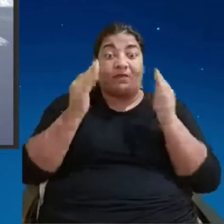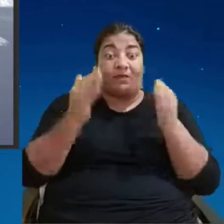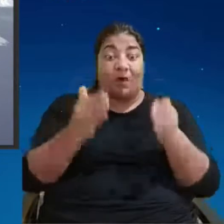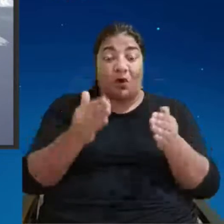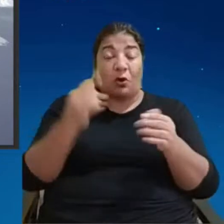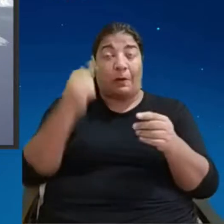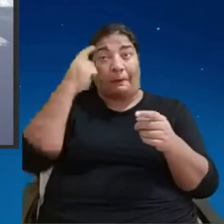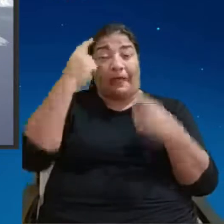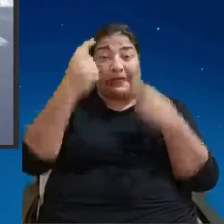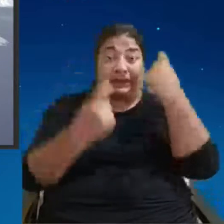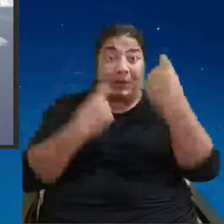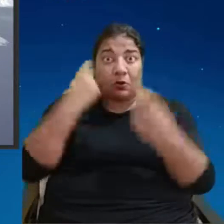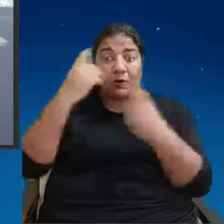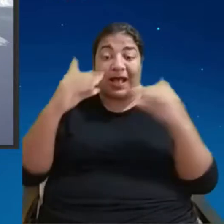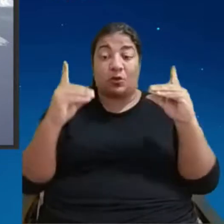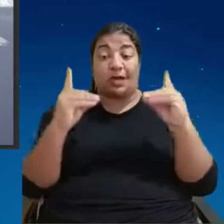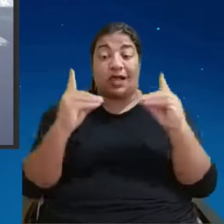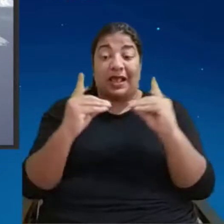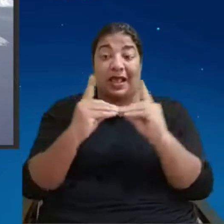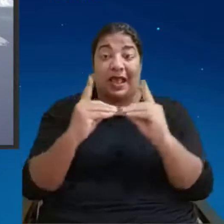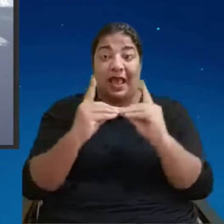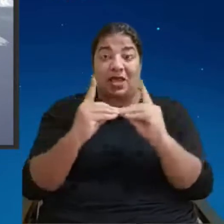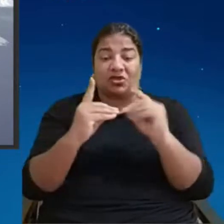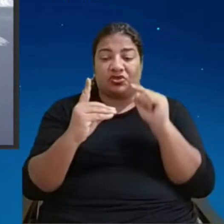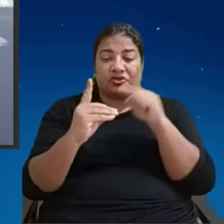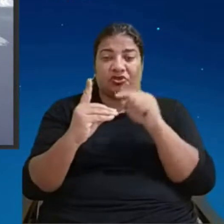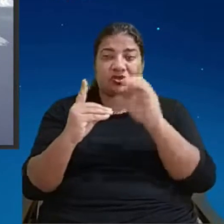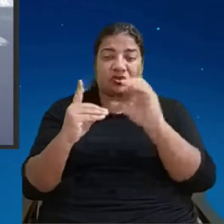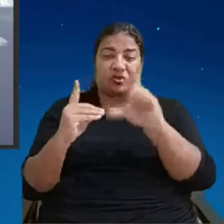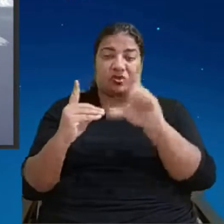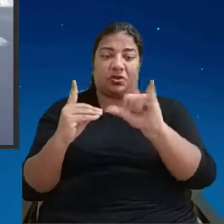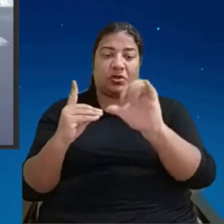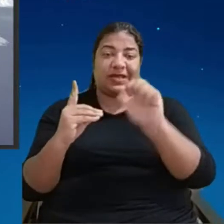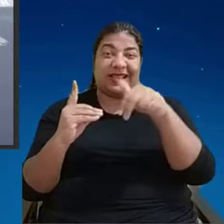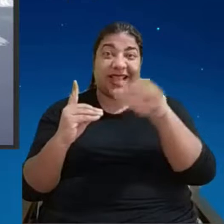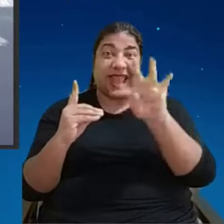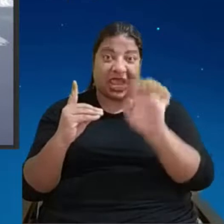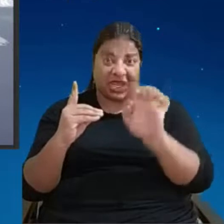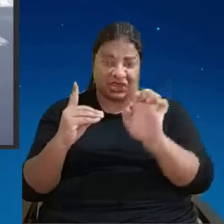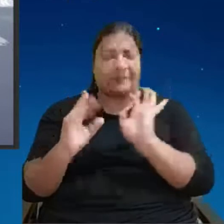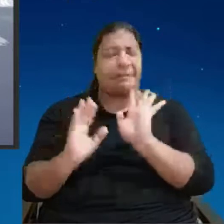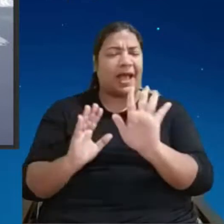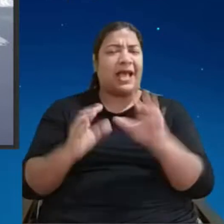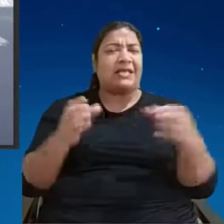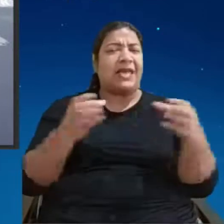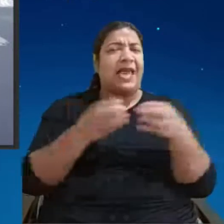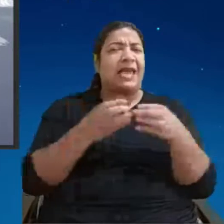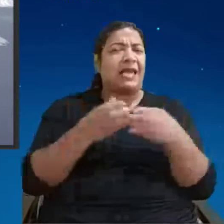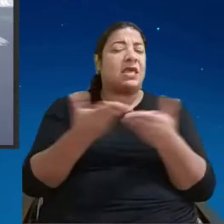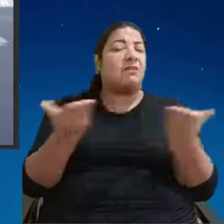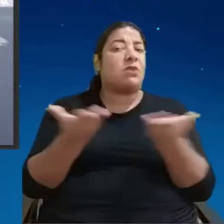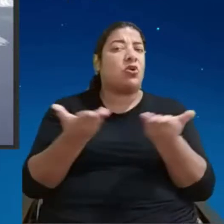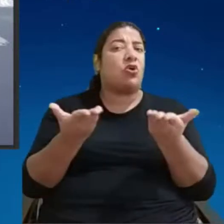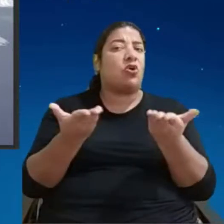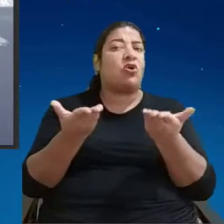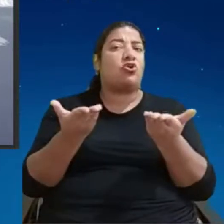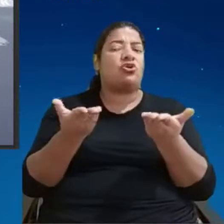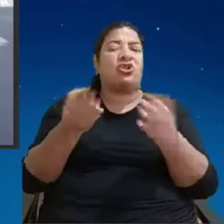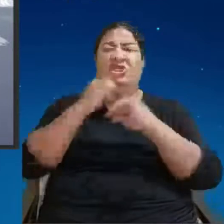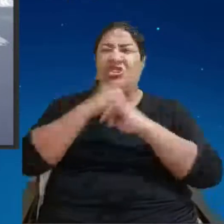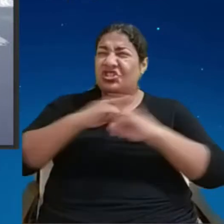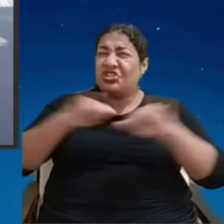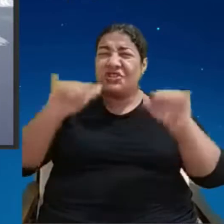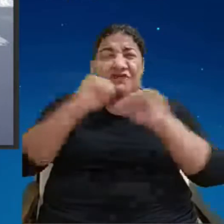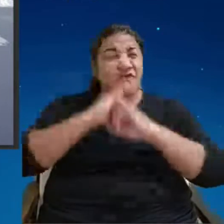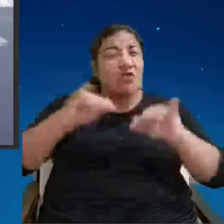as nossas equipes hoje, né? Elas divulgam tudo que nós fazemos, desde que seja bom